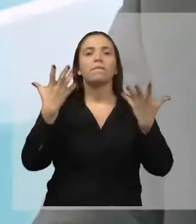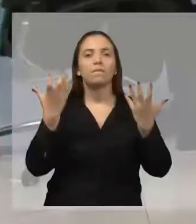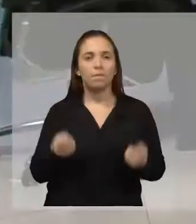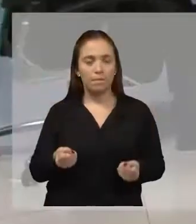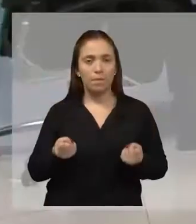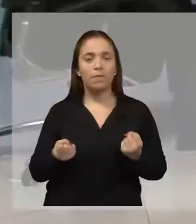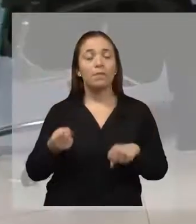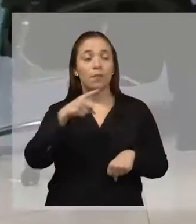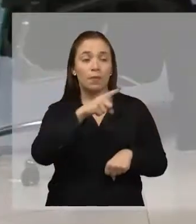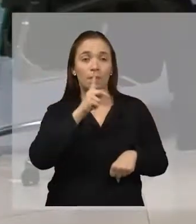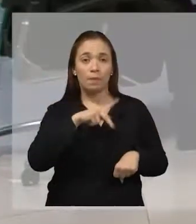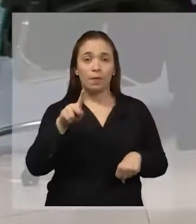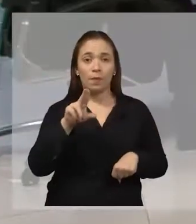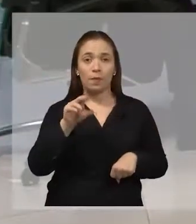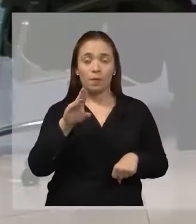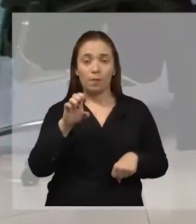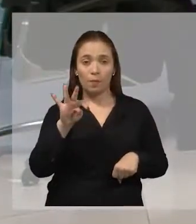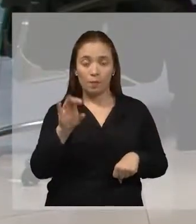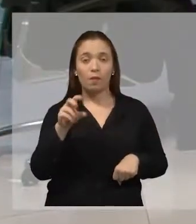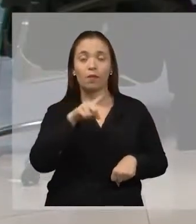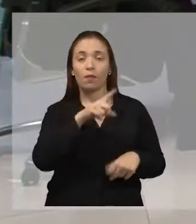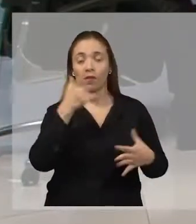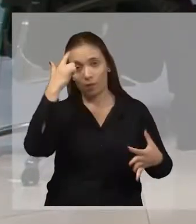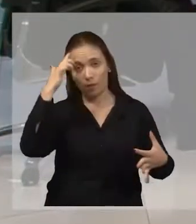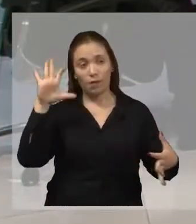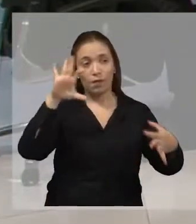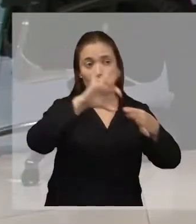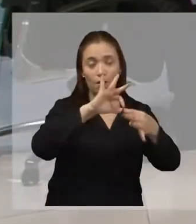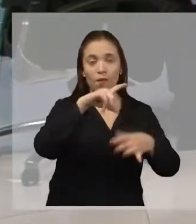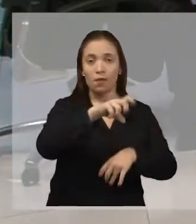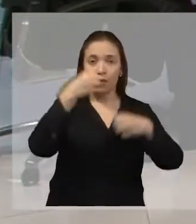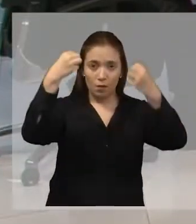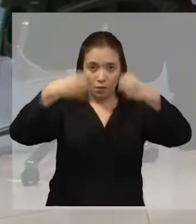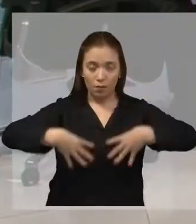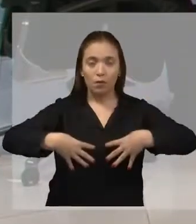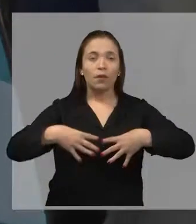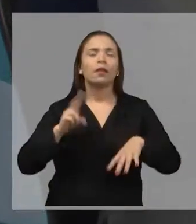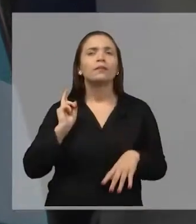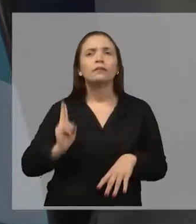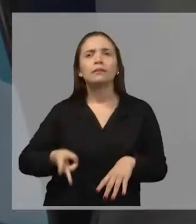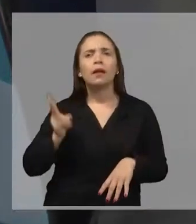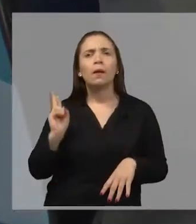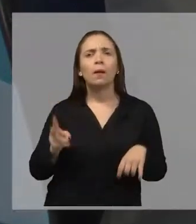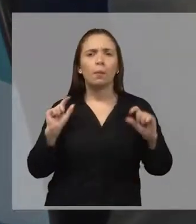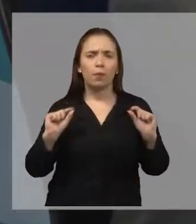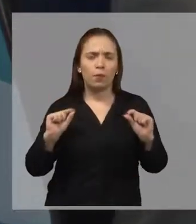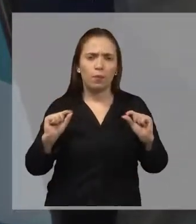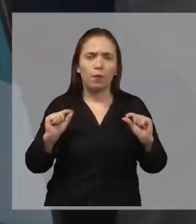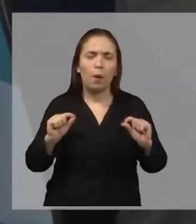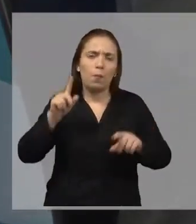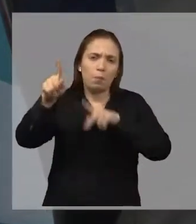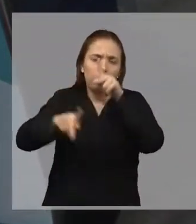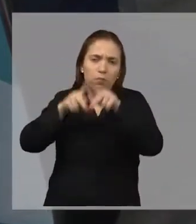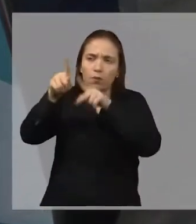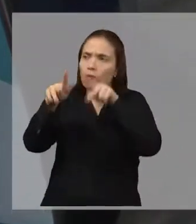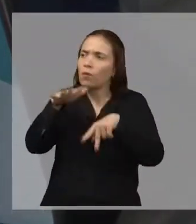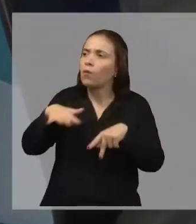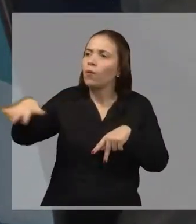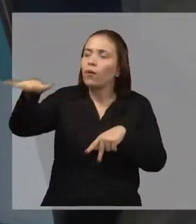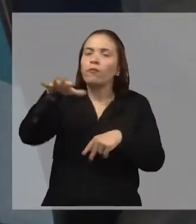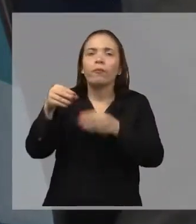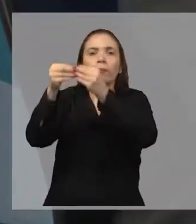bruxas. A pessoa acusada de bruxaria era torturada para confessar. Se confessasse, era culpada